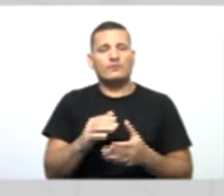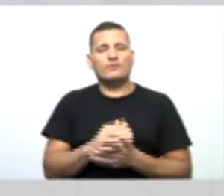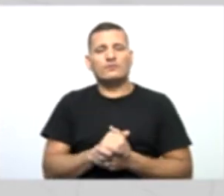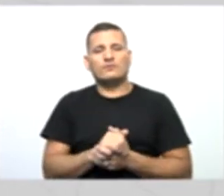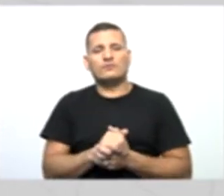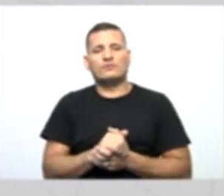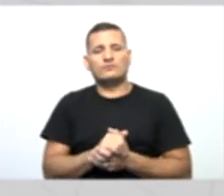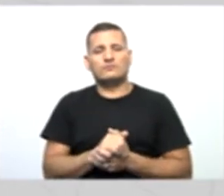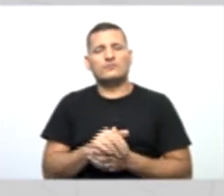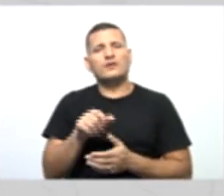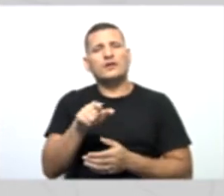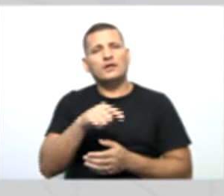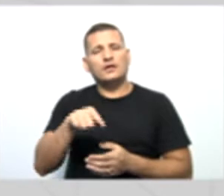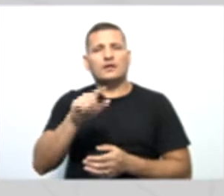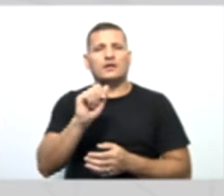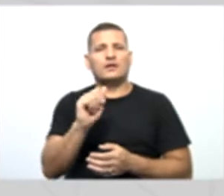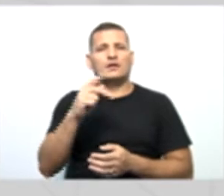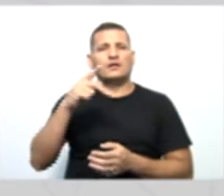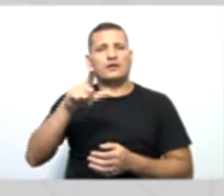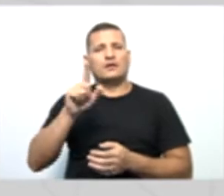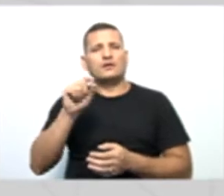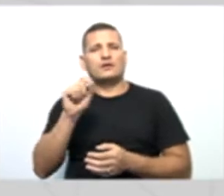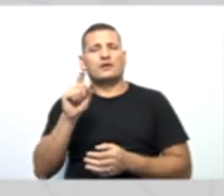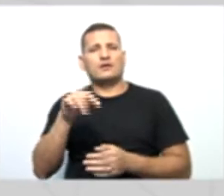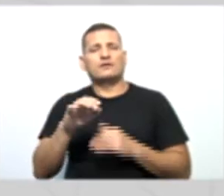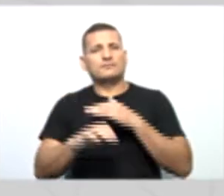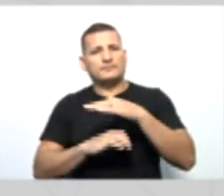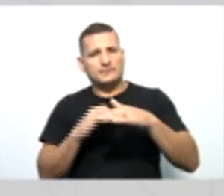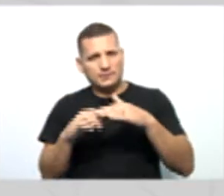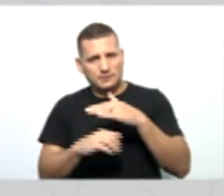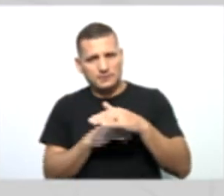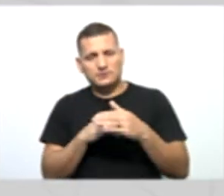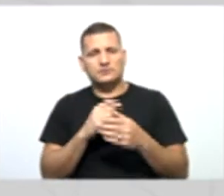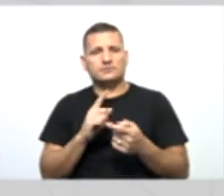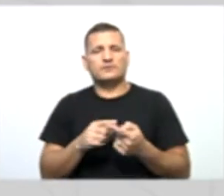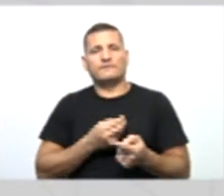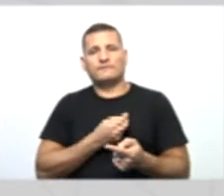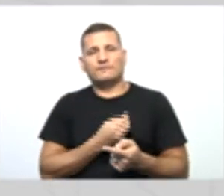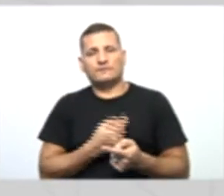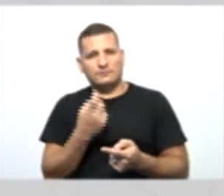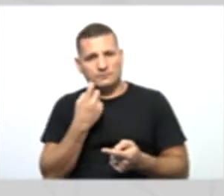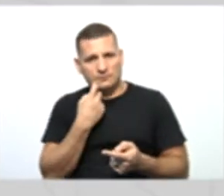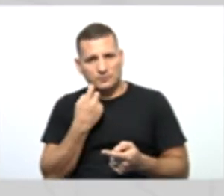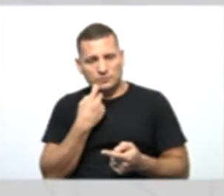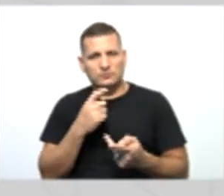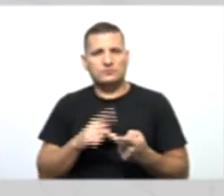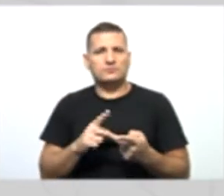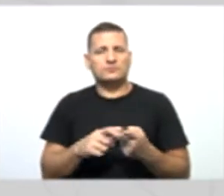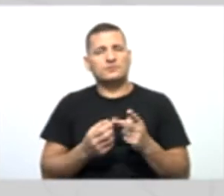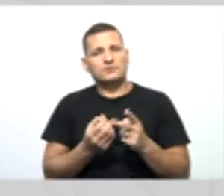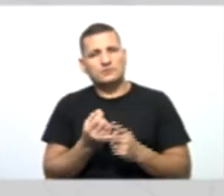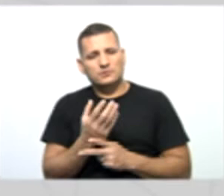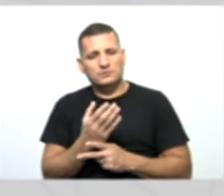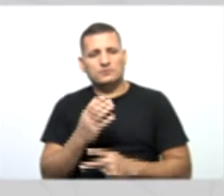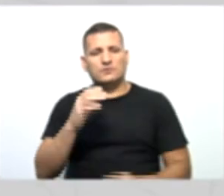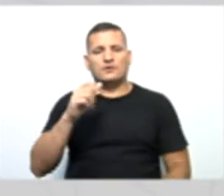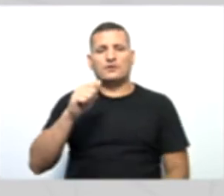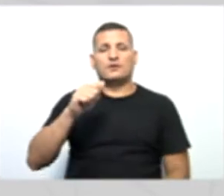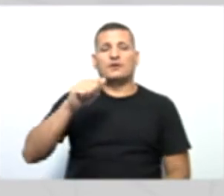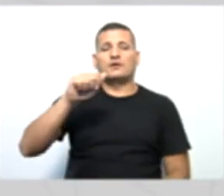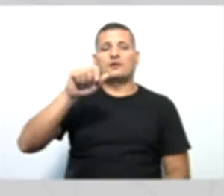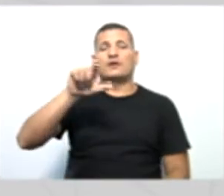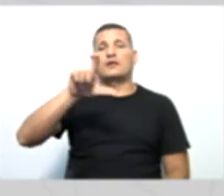envolvidos neste APL são empresas de viveiro de peixe, empresas de criadouros de alevino. Gente, alevino